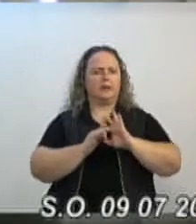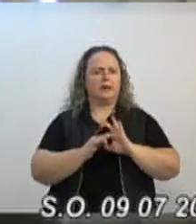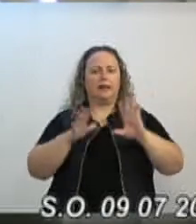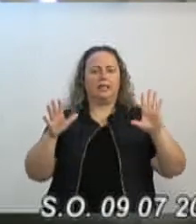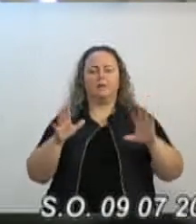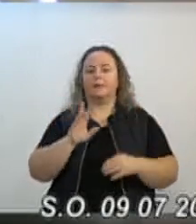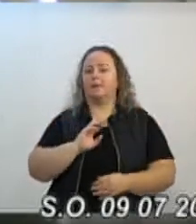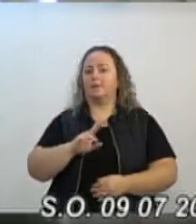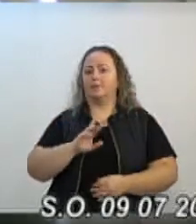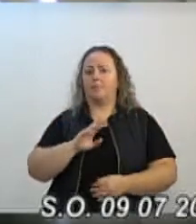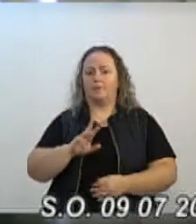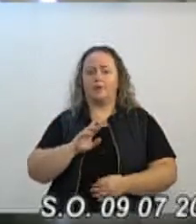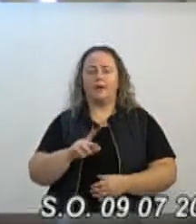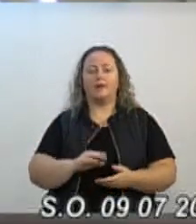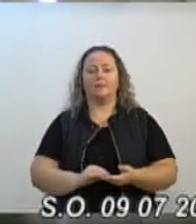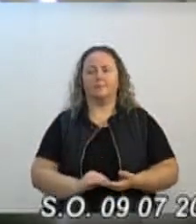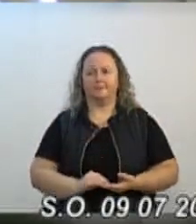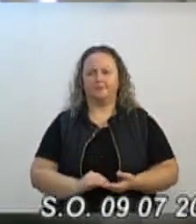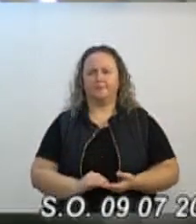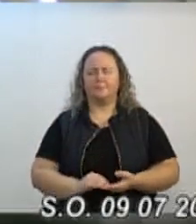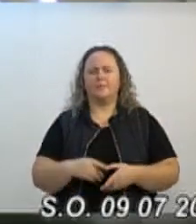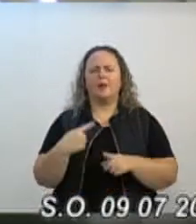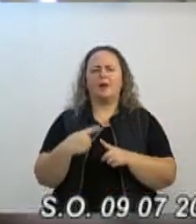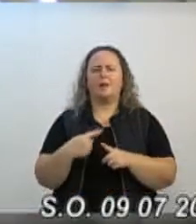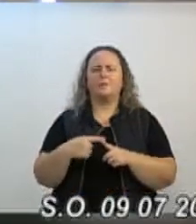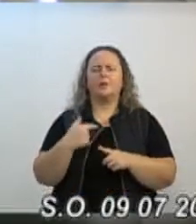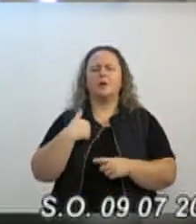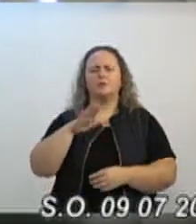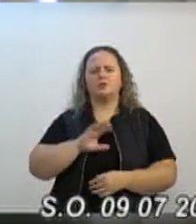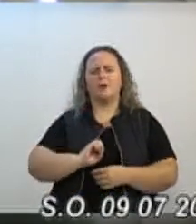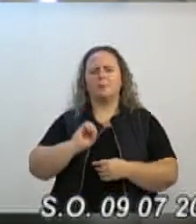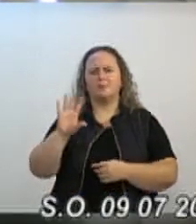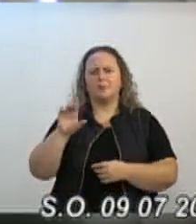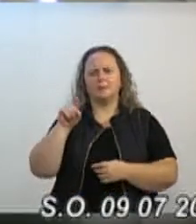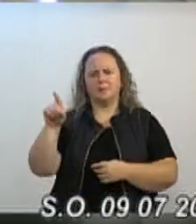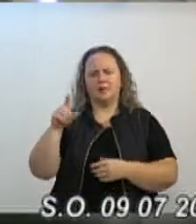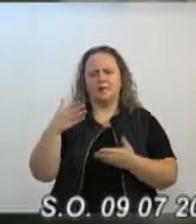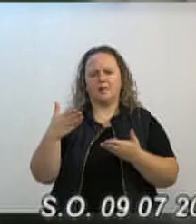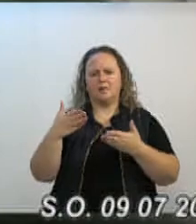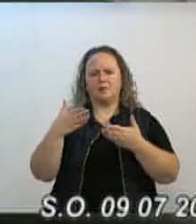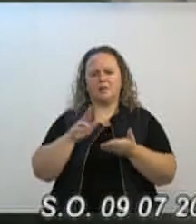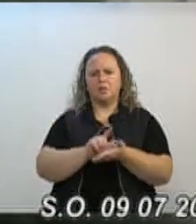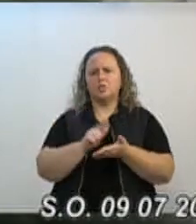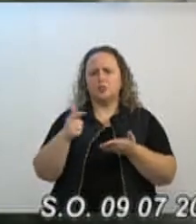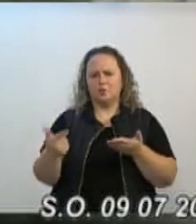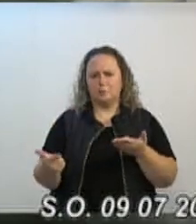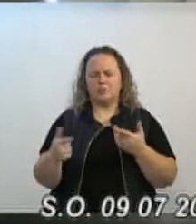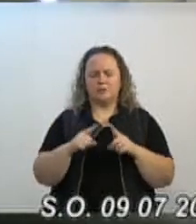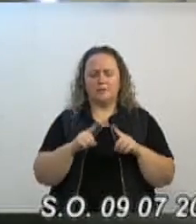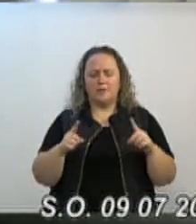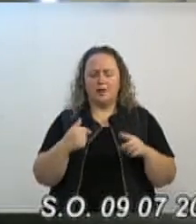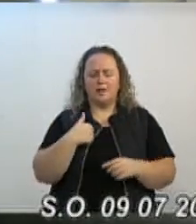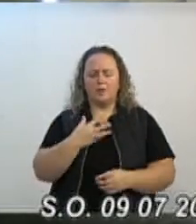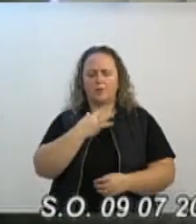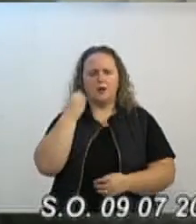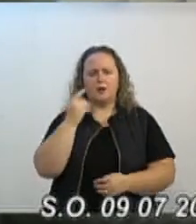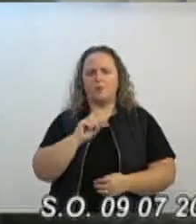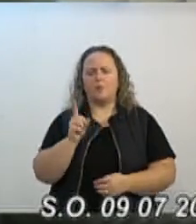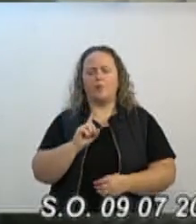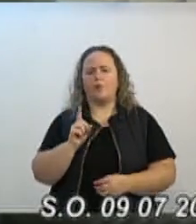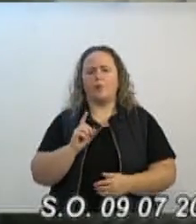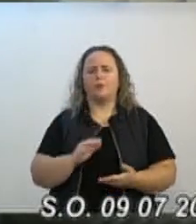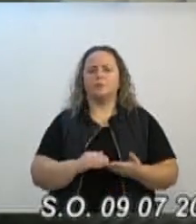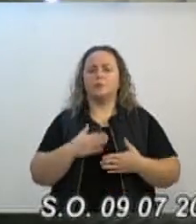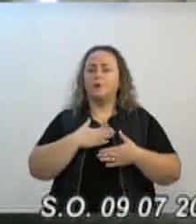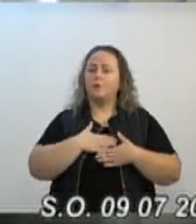tá? Porque circulou aí, inclusive mandei para jornalista, como se eu fosse favorável a uma situação. Eu não gosto de caminhos extremos, eu sempre gosto de um